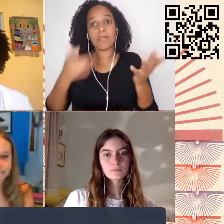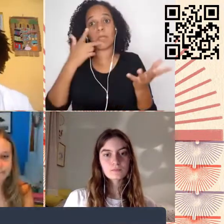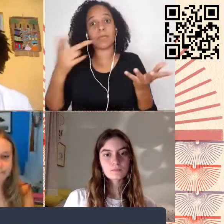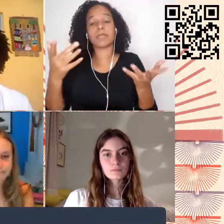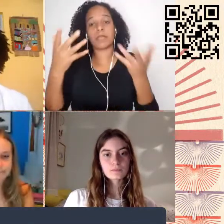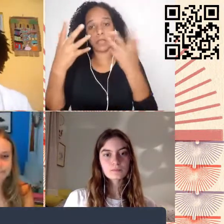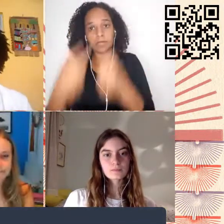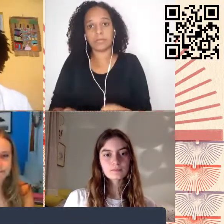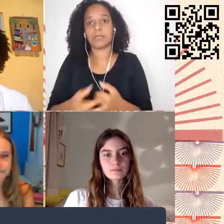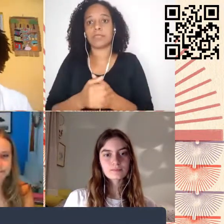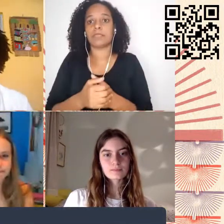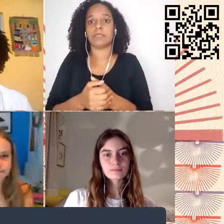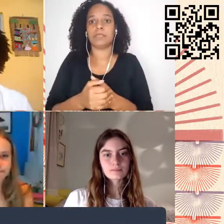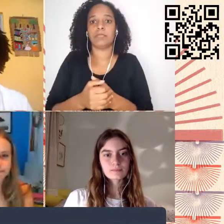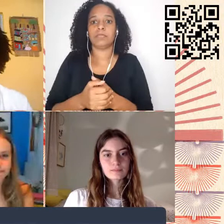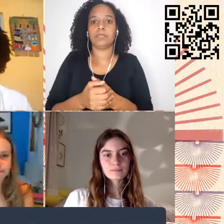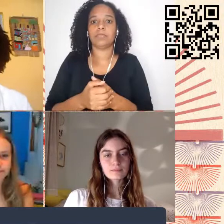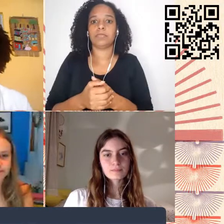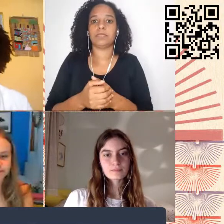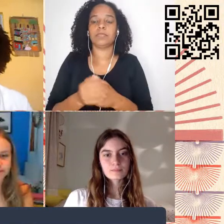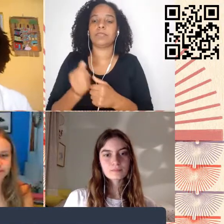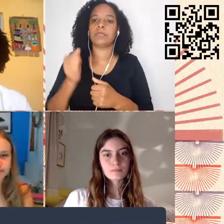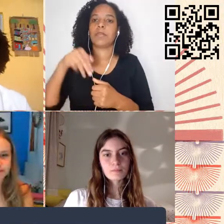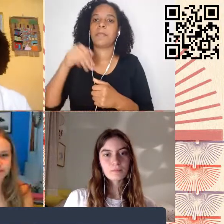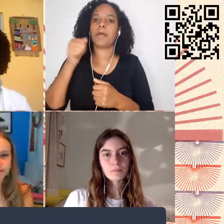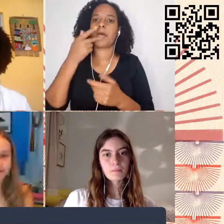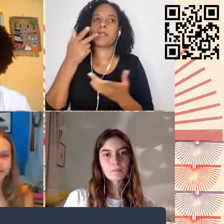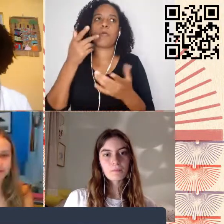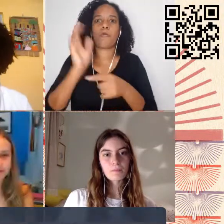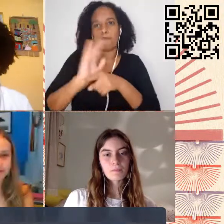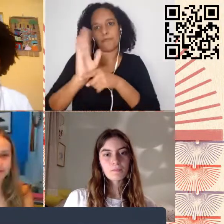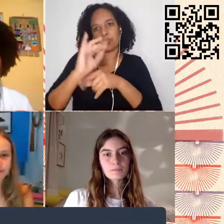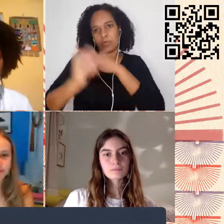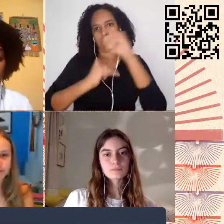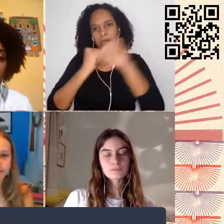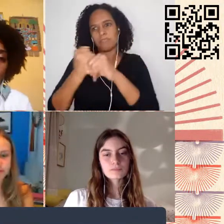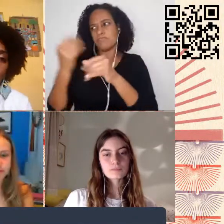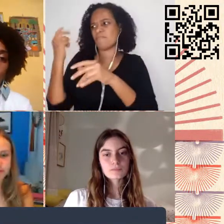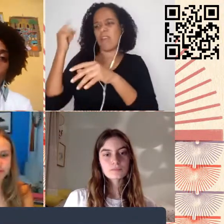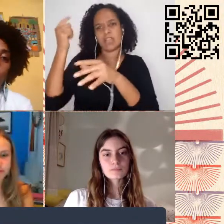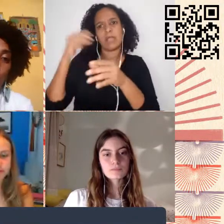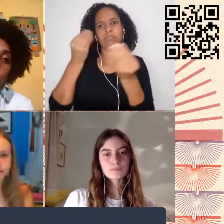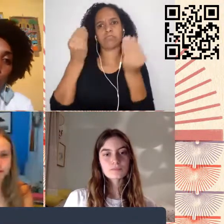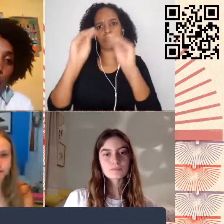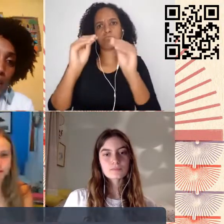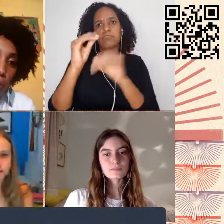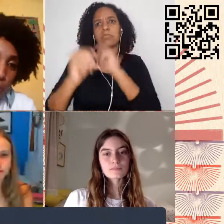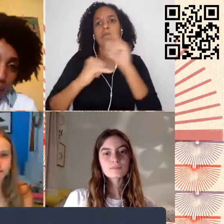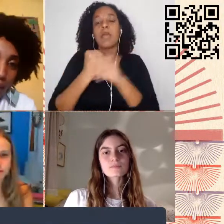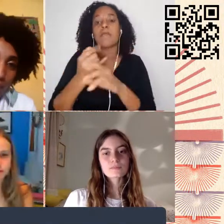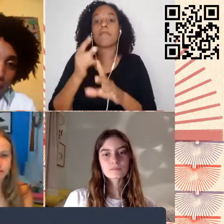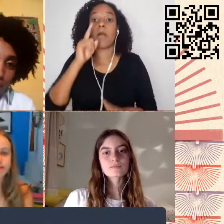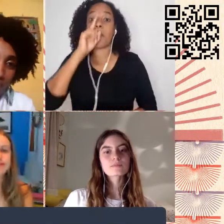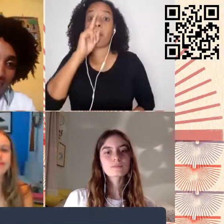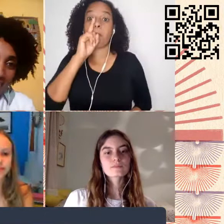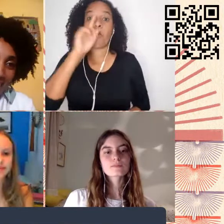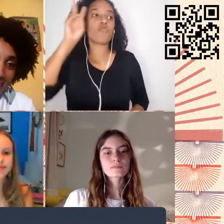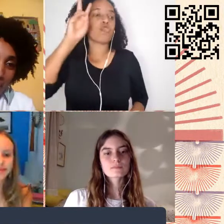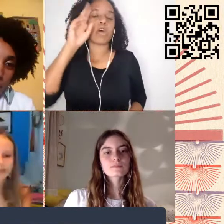tem um vídeo que está circulando na internet há muito tempo, que é o perigo de uma história única,